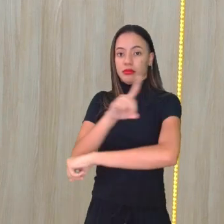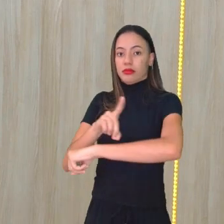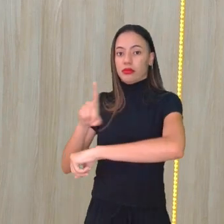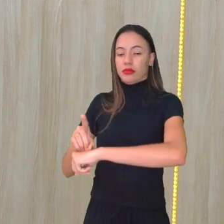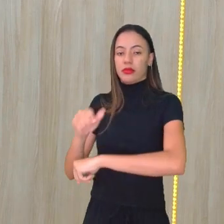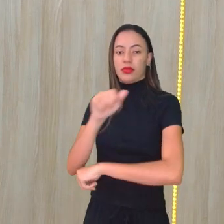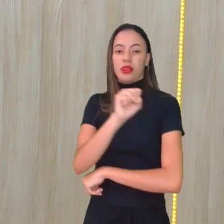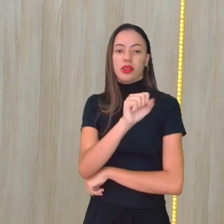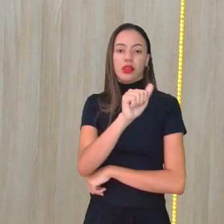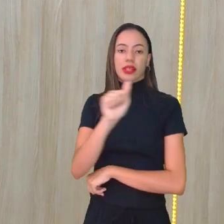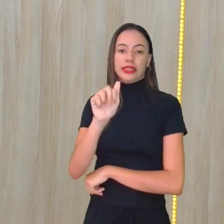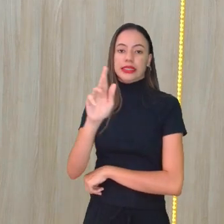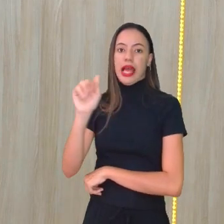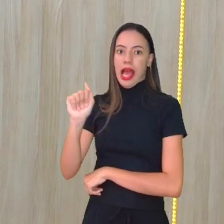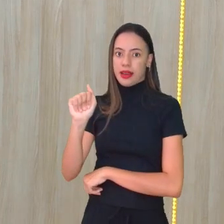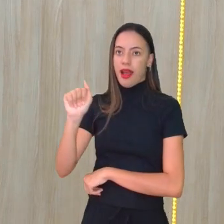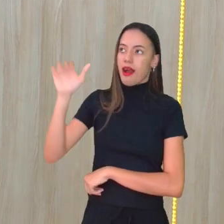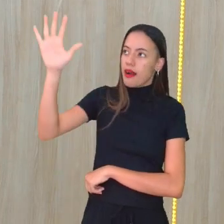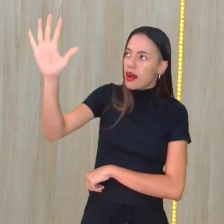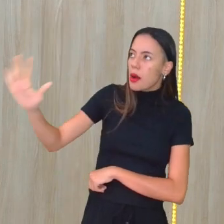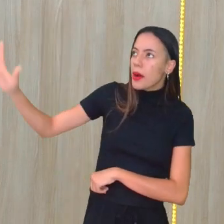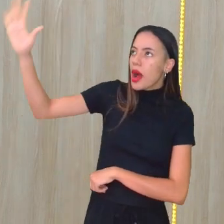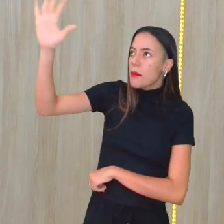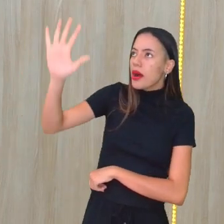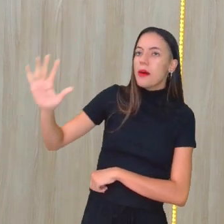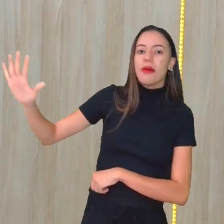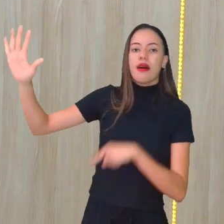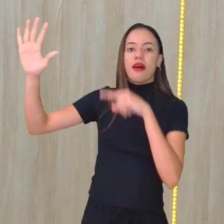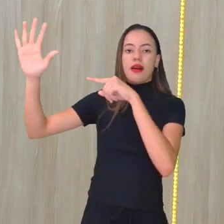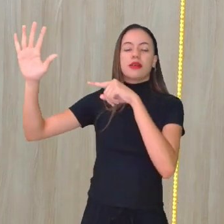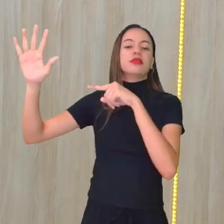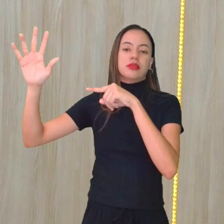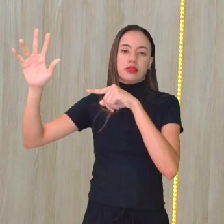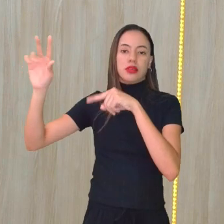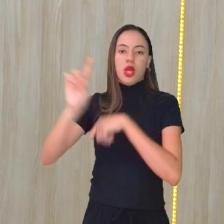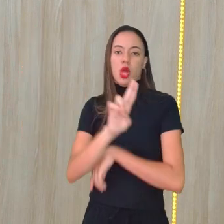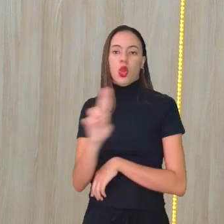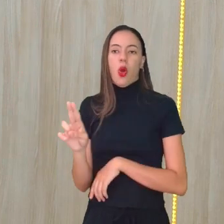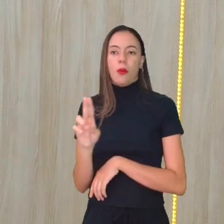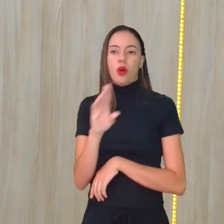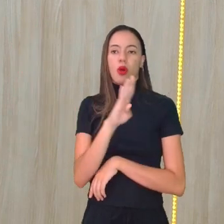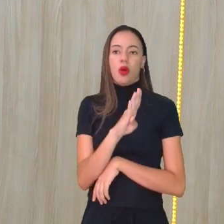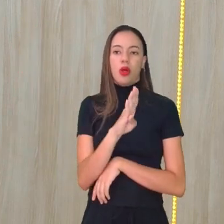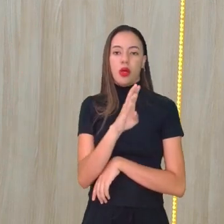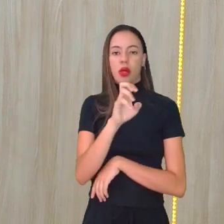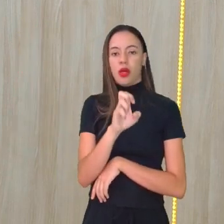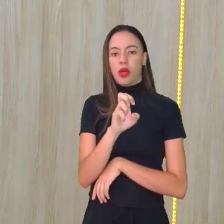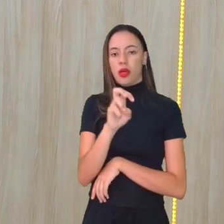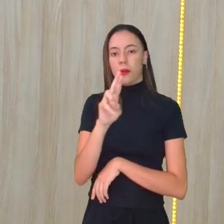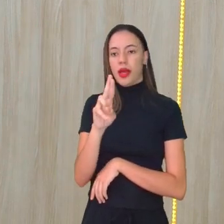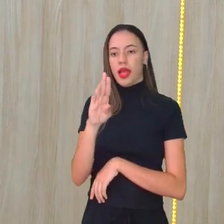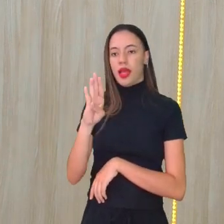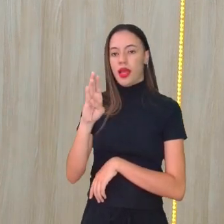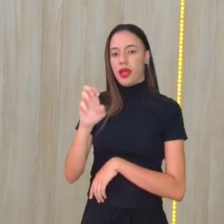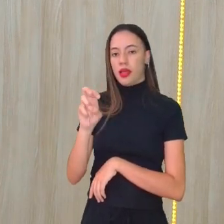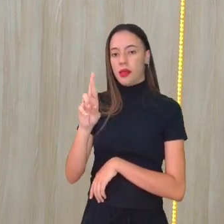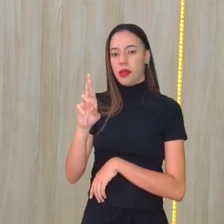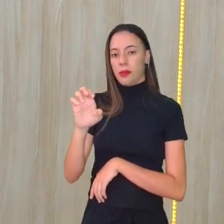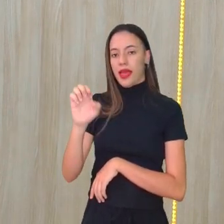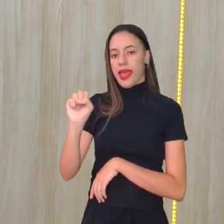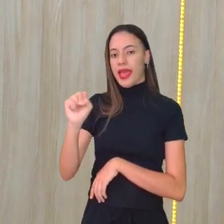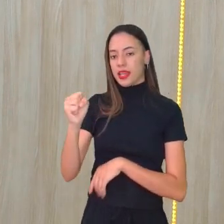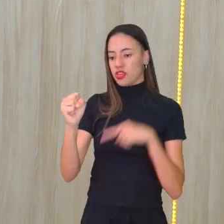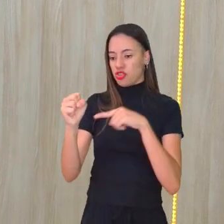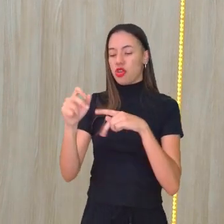Saara e regiões mais acima, um pouquinho mais abaixo, eles eram chamados de berberes. Então, quando a gente fala em berberes,